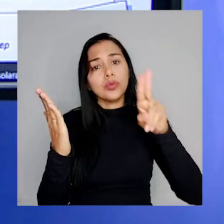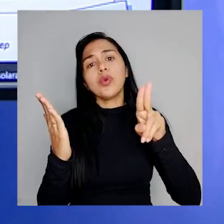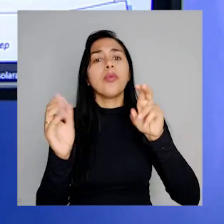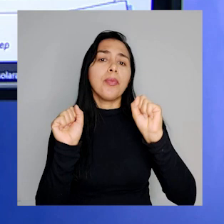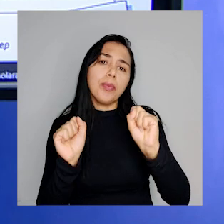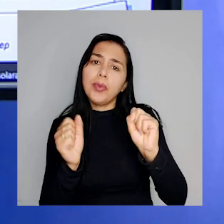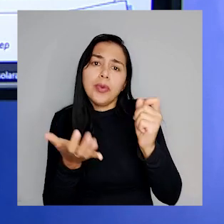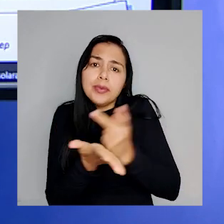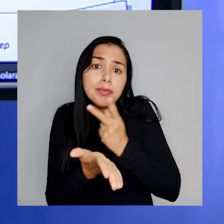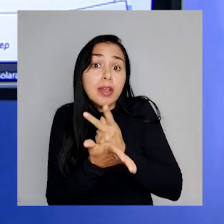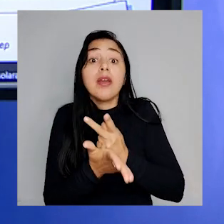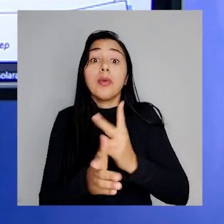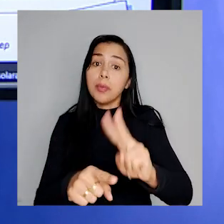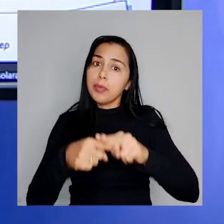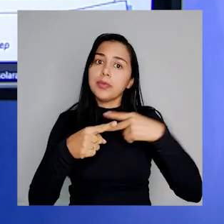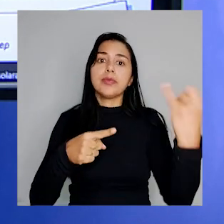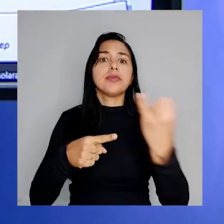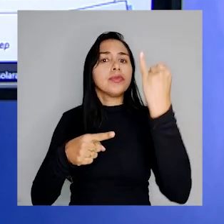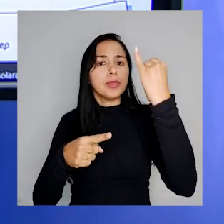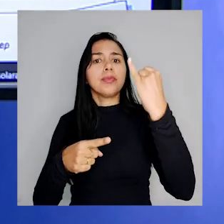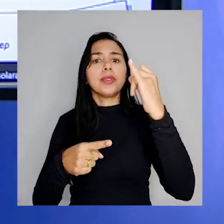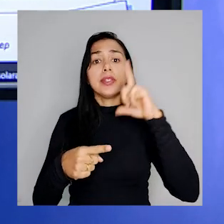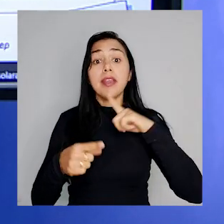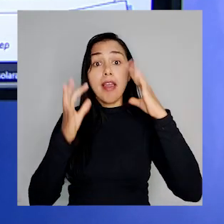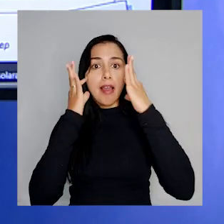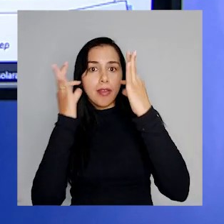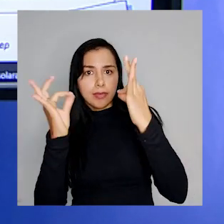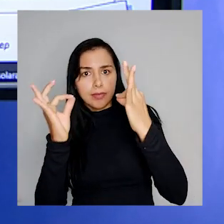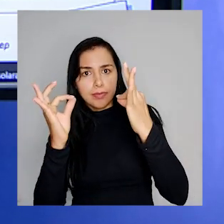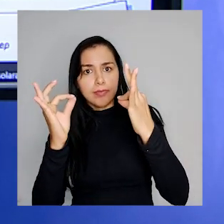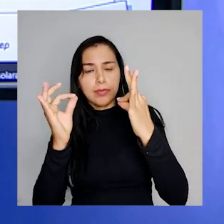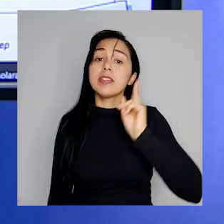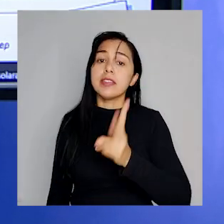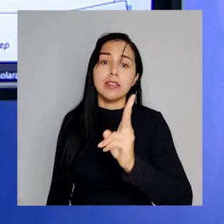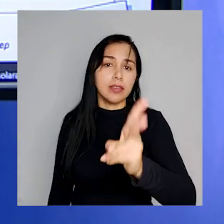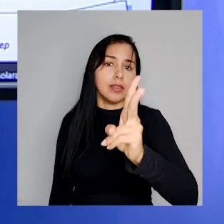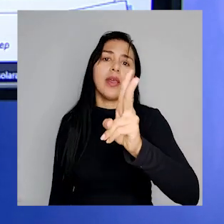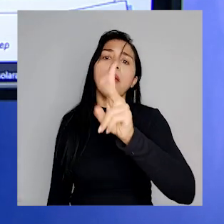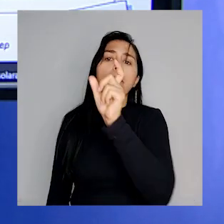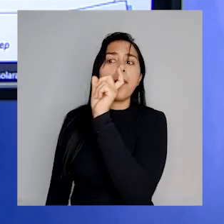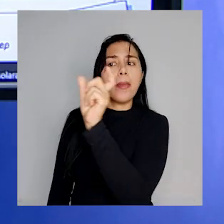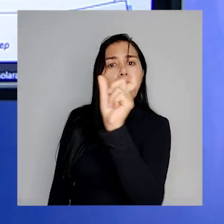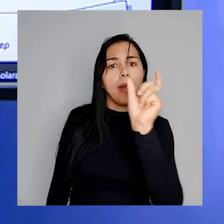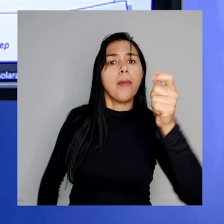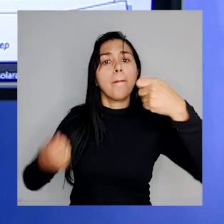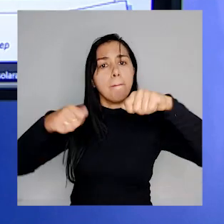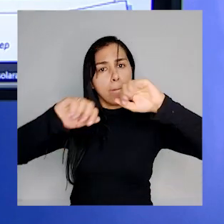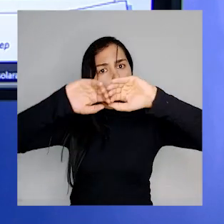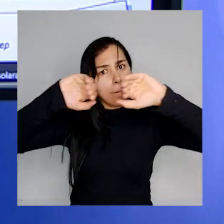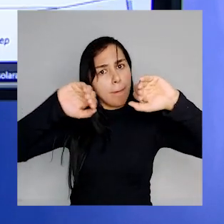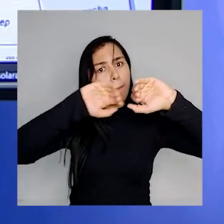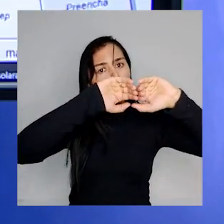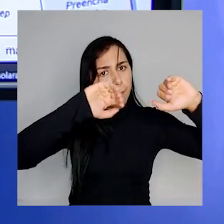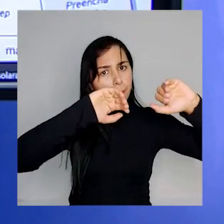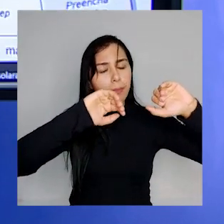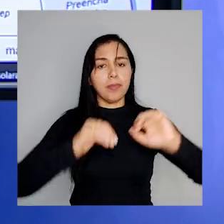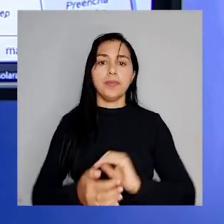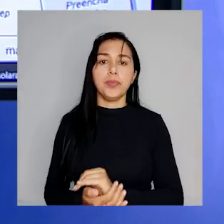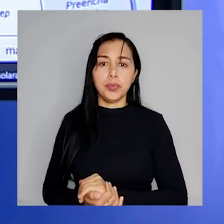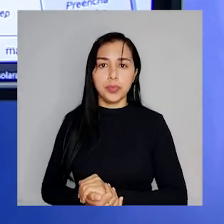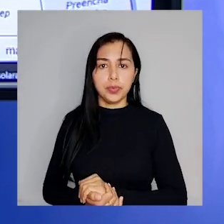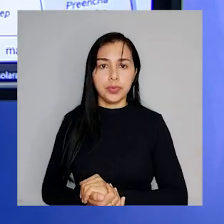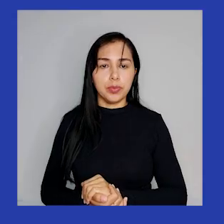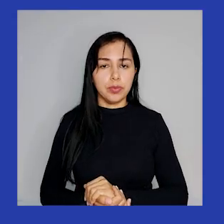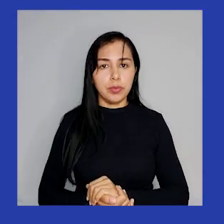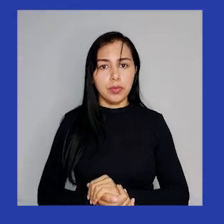com algum erro. Então, sempre colocar espaço entre nomes e sobrenomes, deixar um quadradinho aí. E aqui